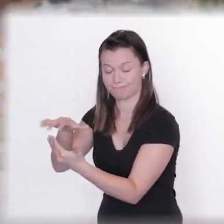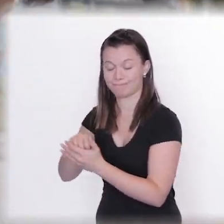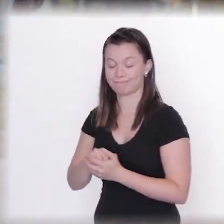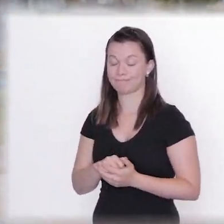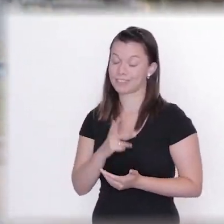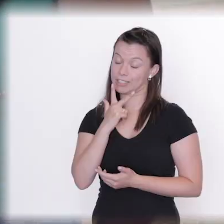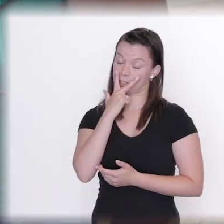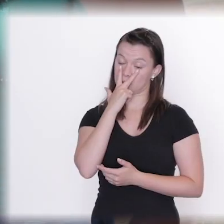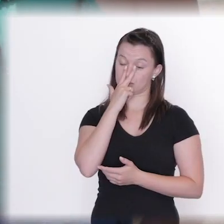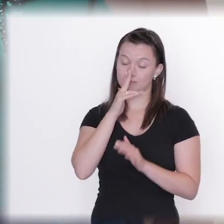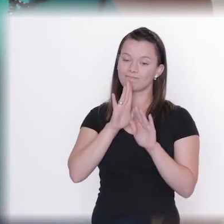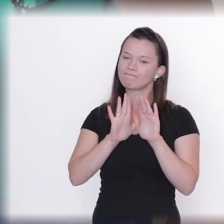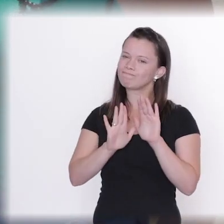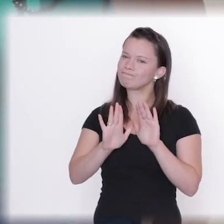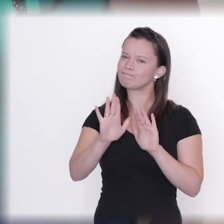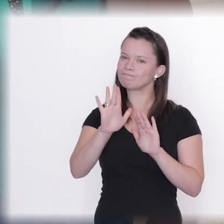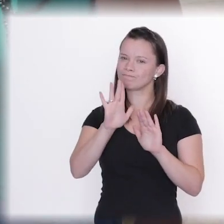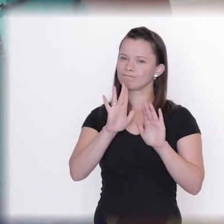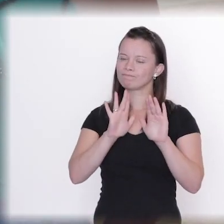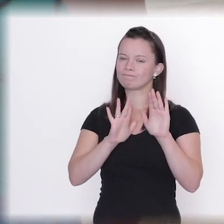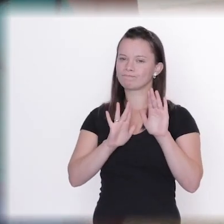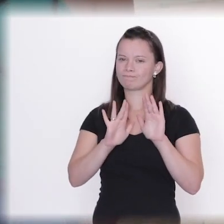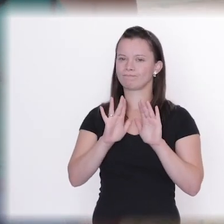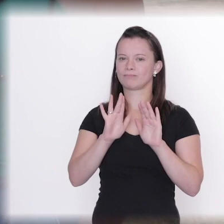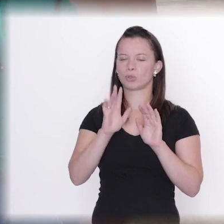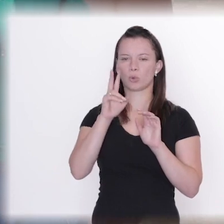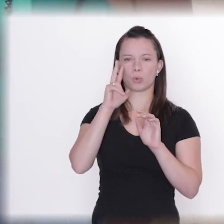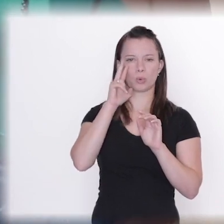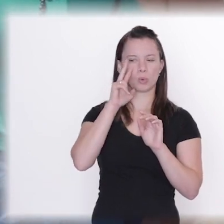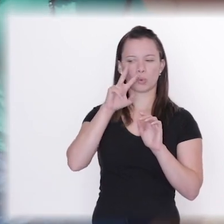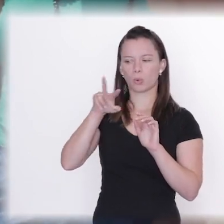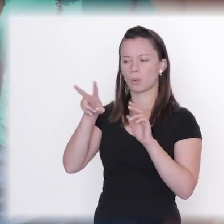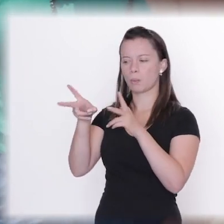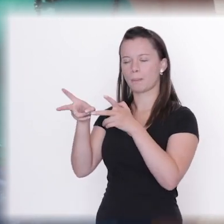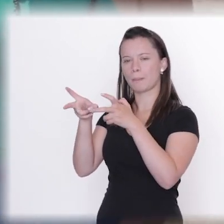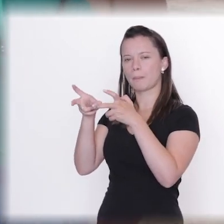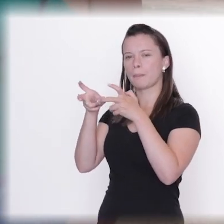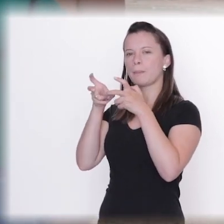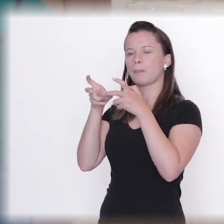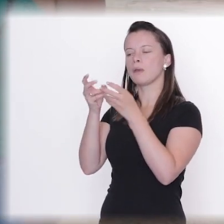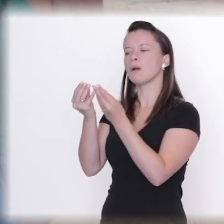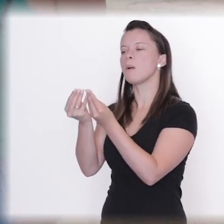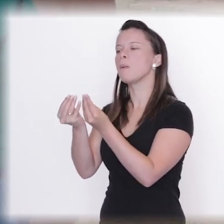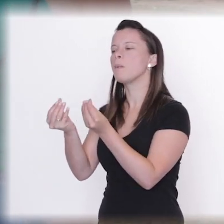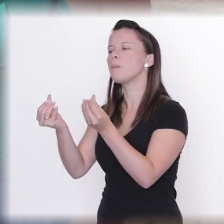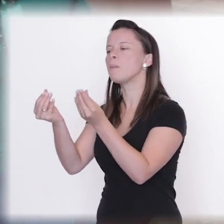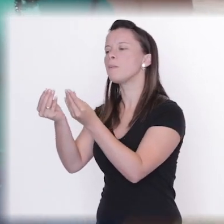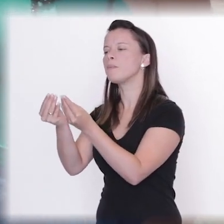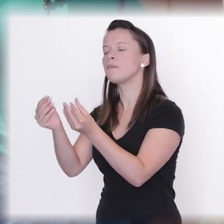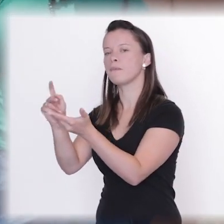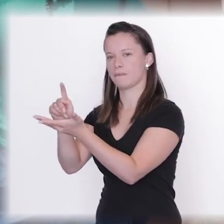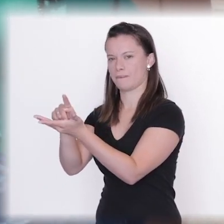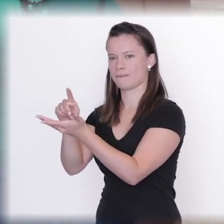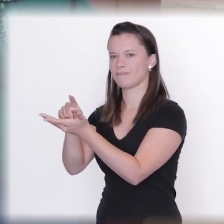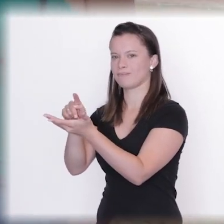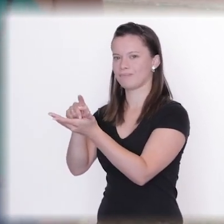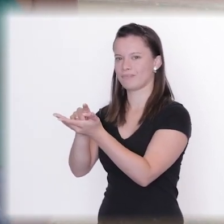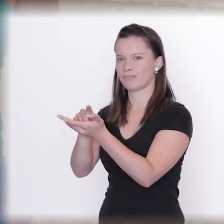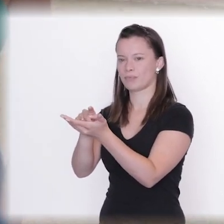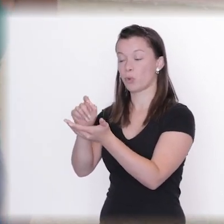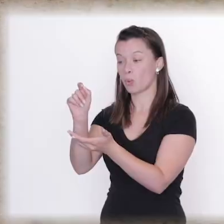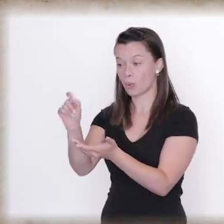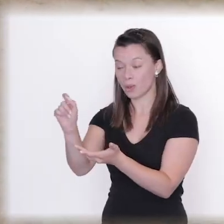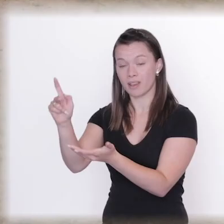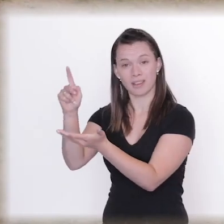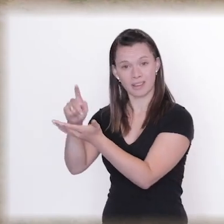ter um cuidado, um olhar muito apurado para tentar captar a concretude